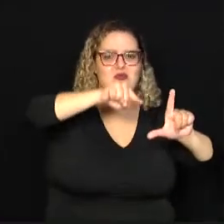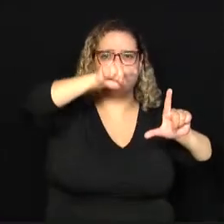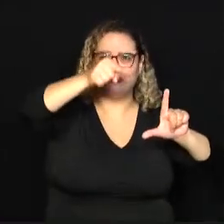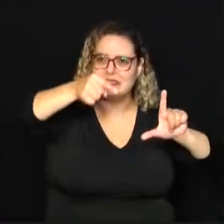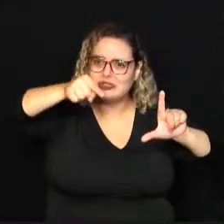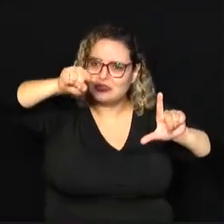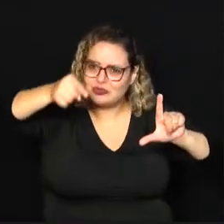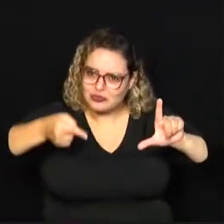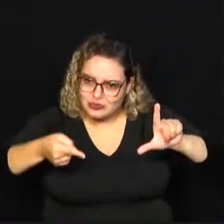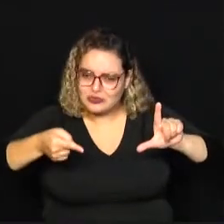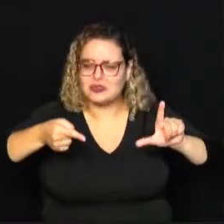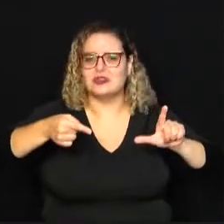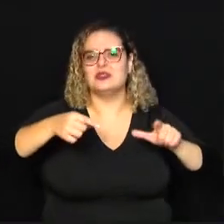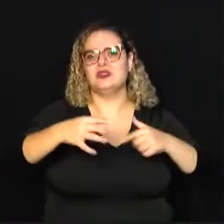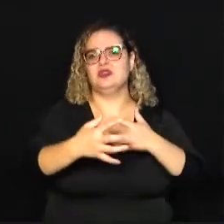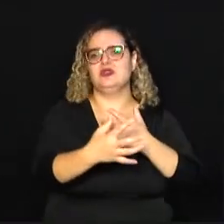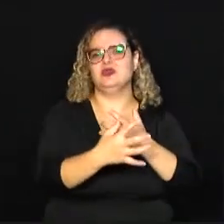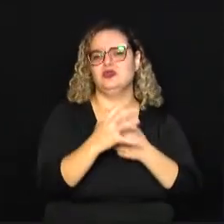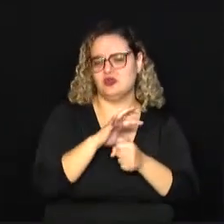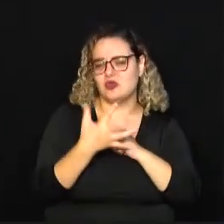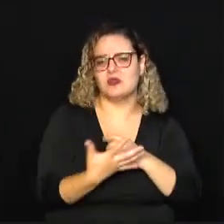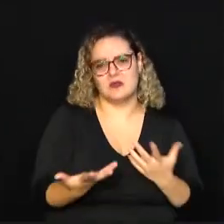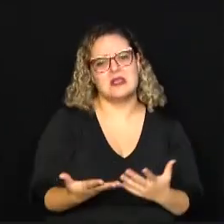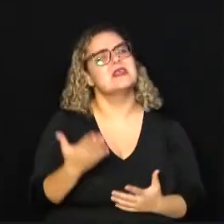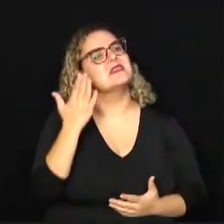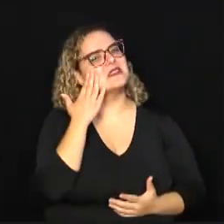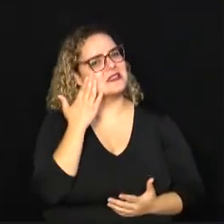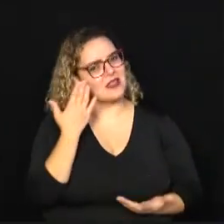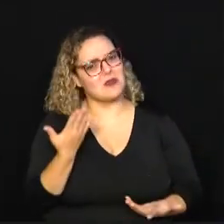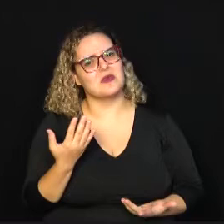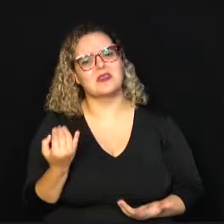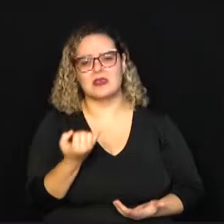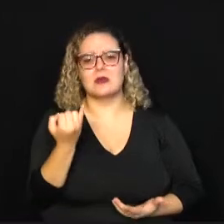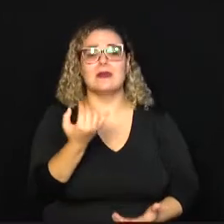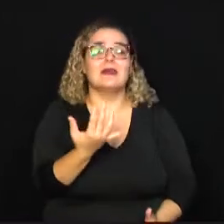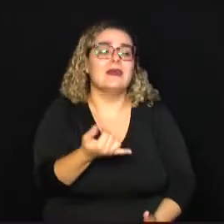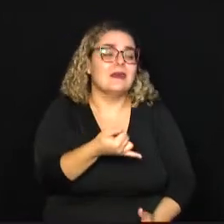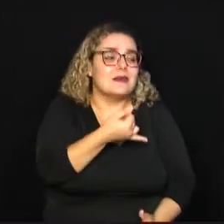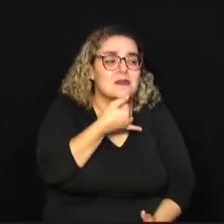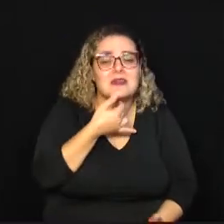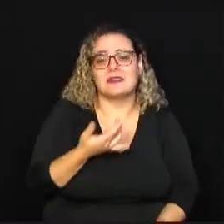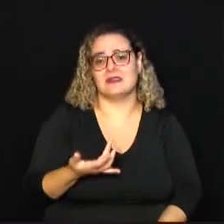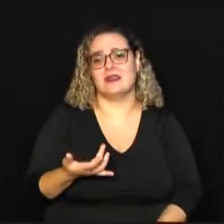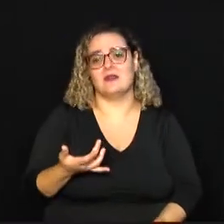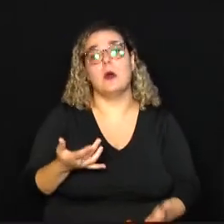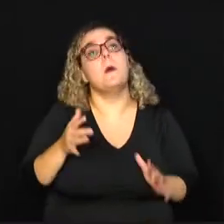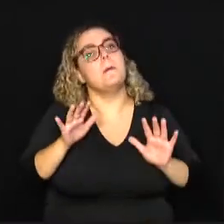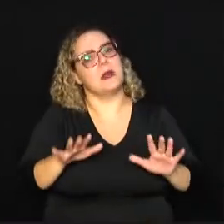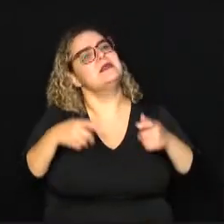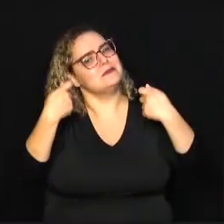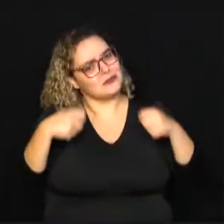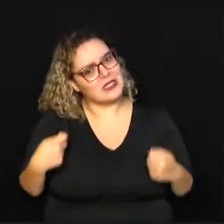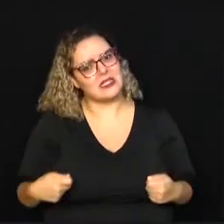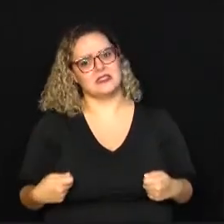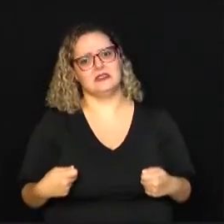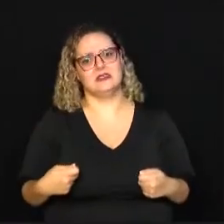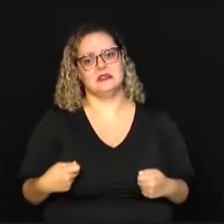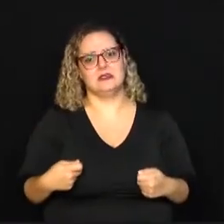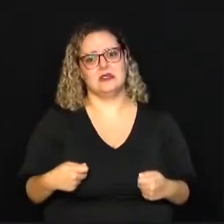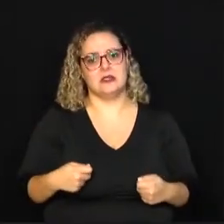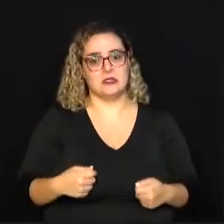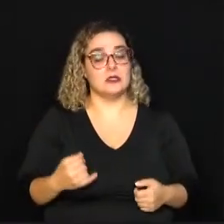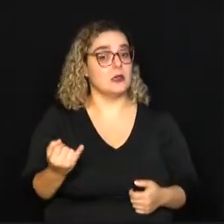sabem que isso é indispensável neste momento. É lamentável, é duro, mas é indispensável, e nesse meio tempo é